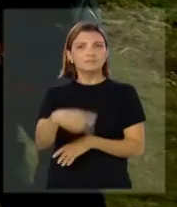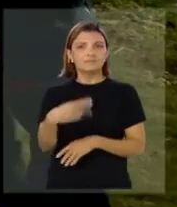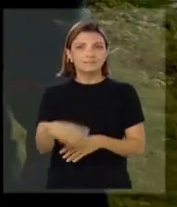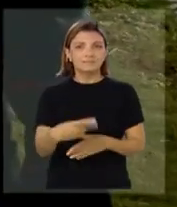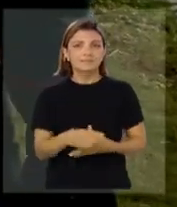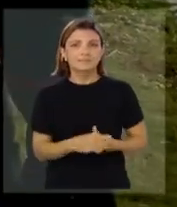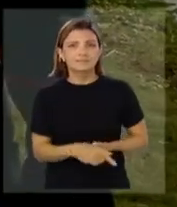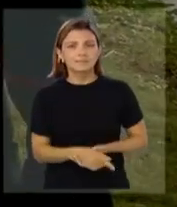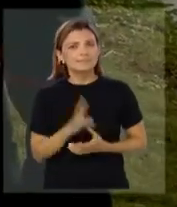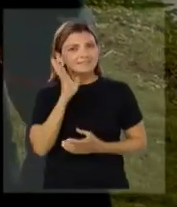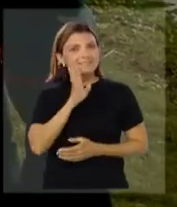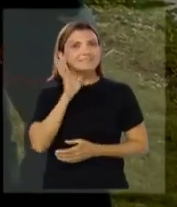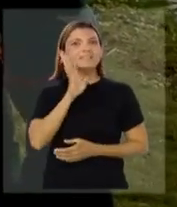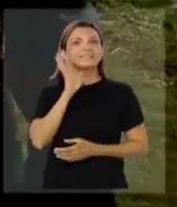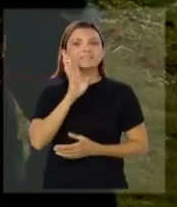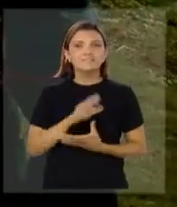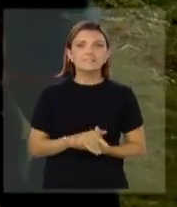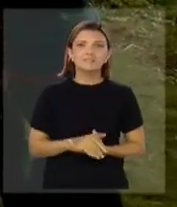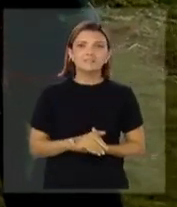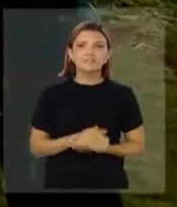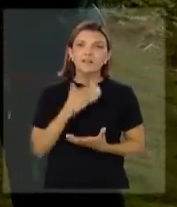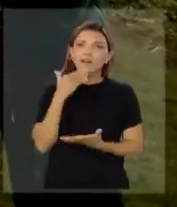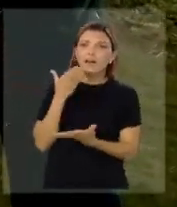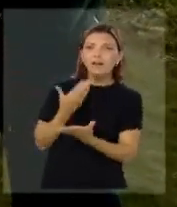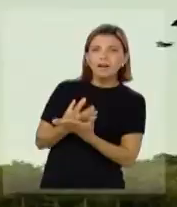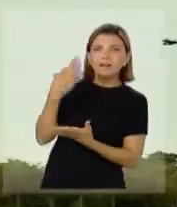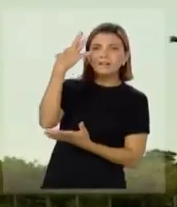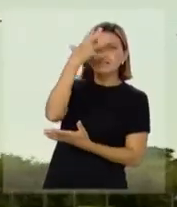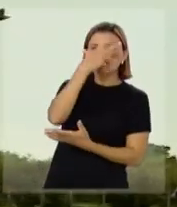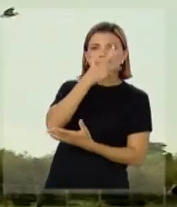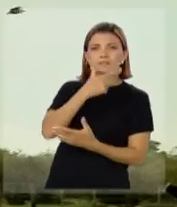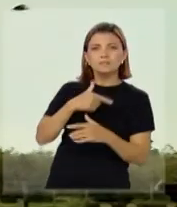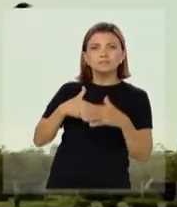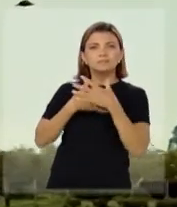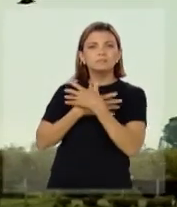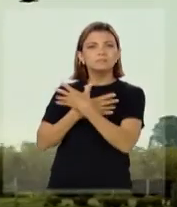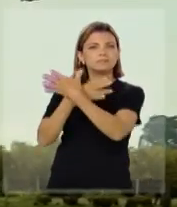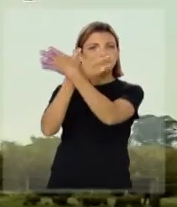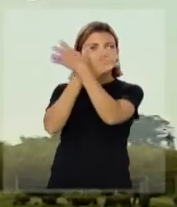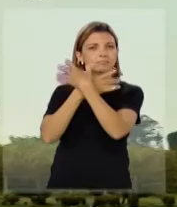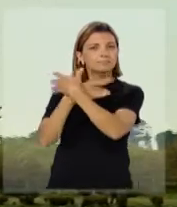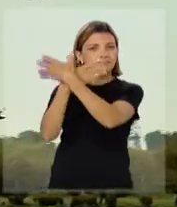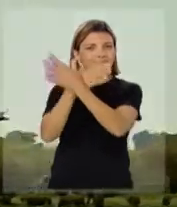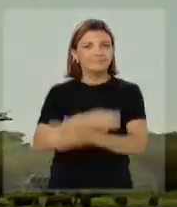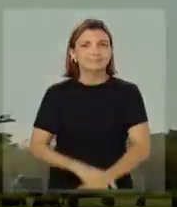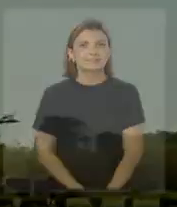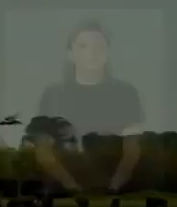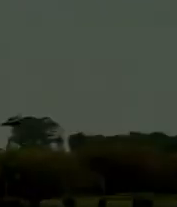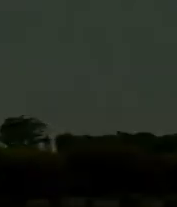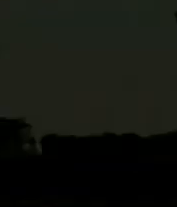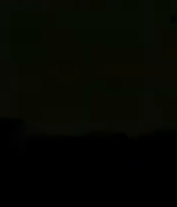legal. Taim, Taim. Nossa, muito legal. Olha só. Olha, olha, levantaram. Legal.